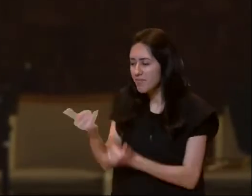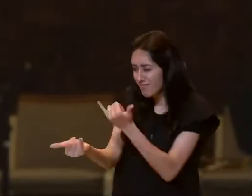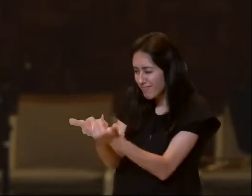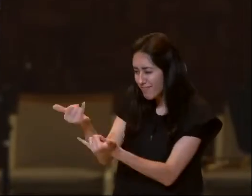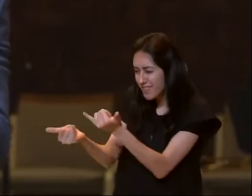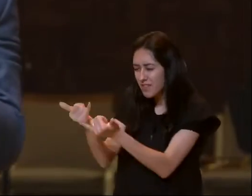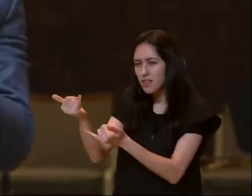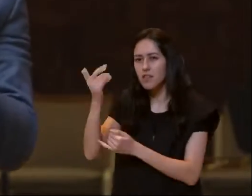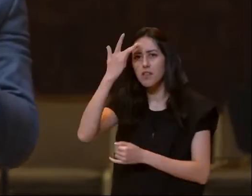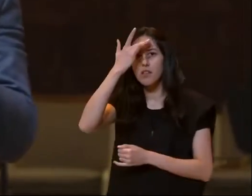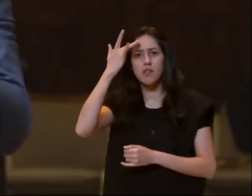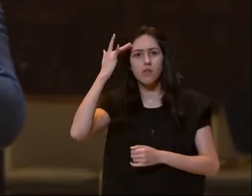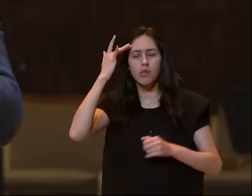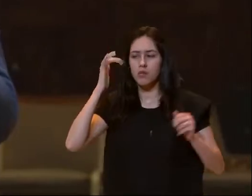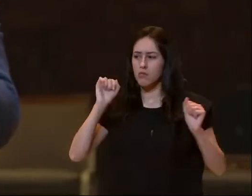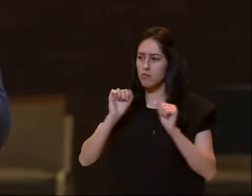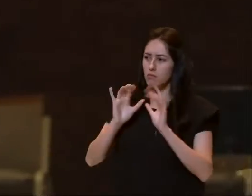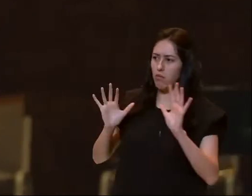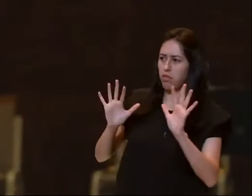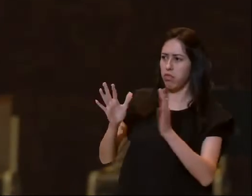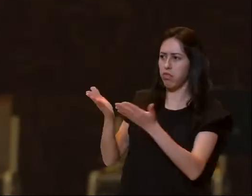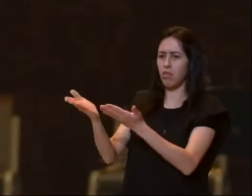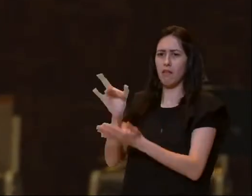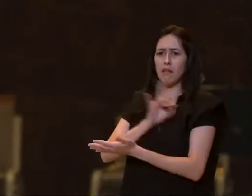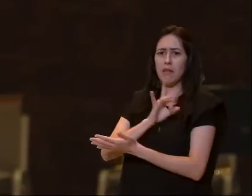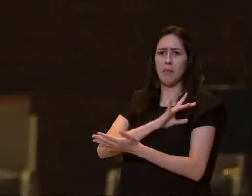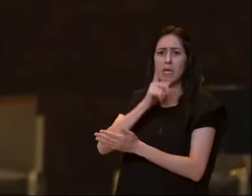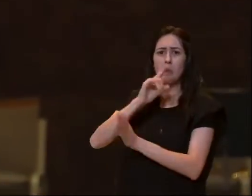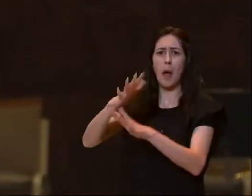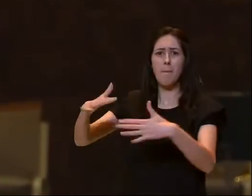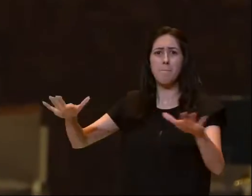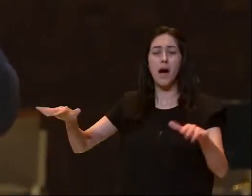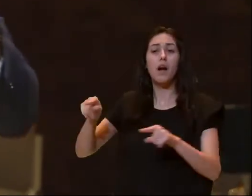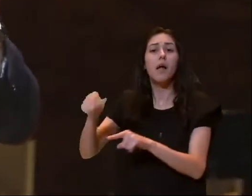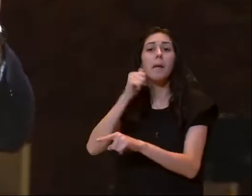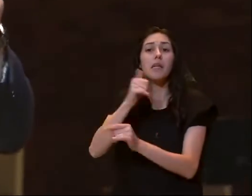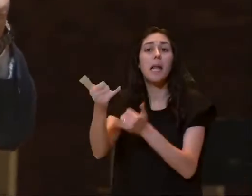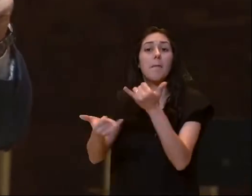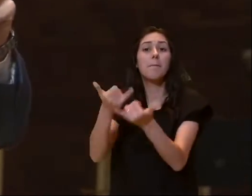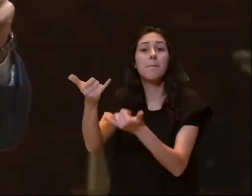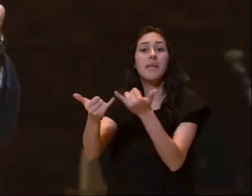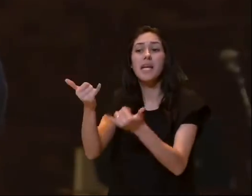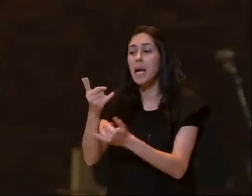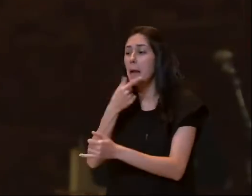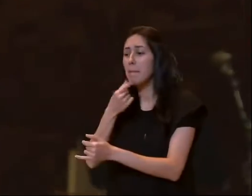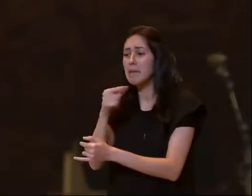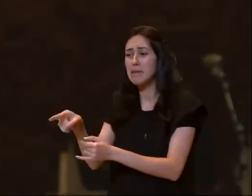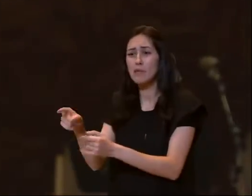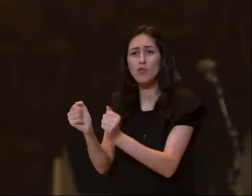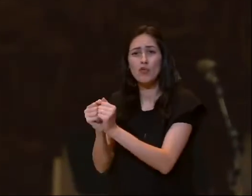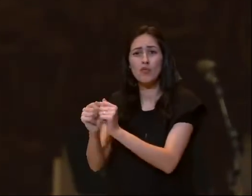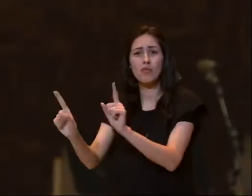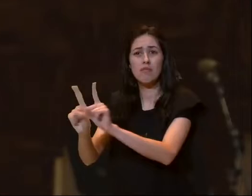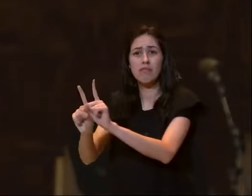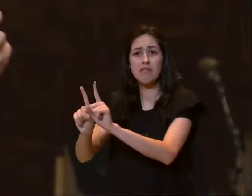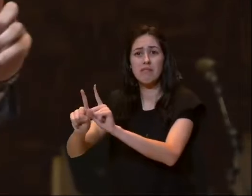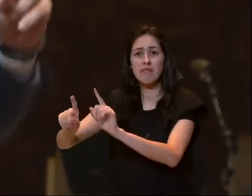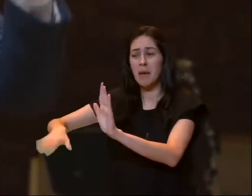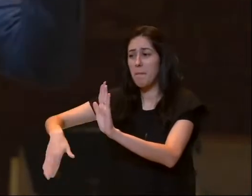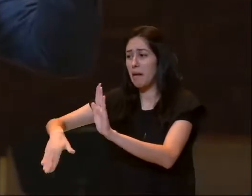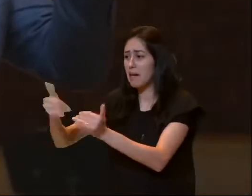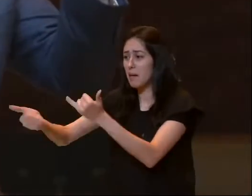porque o povo está apavorado com o mar. Ela brincando com o menino na água, e as pessoas começam a aplaudir e entrar na água, e